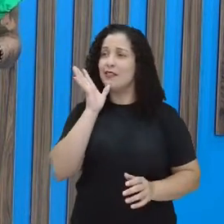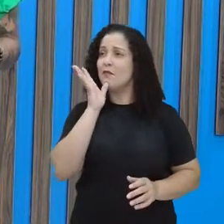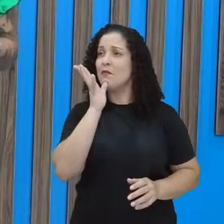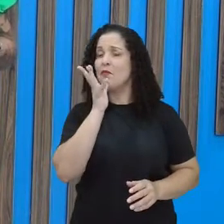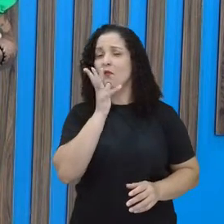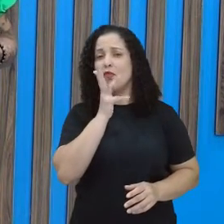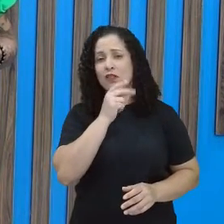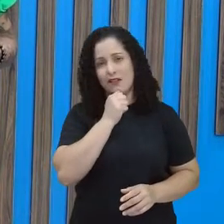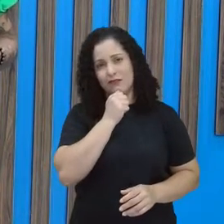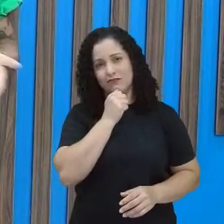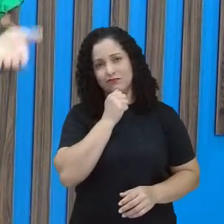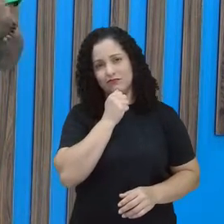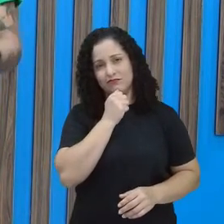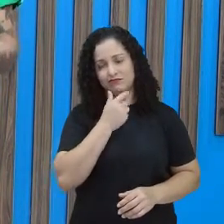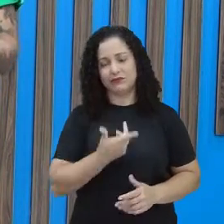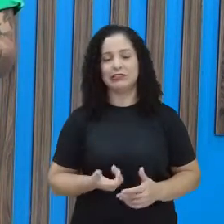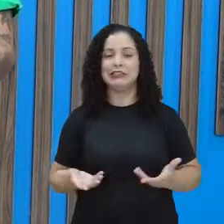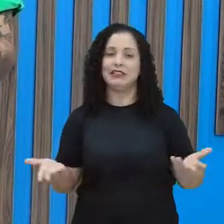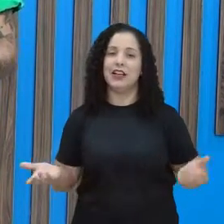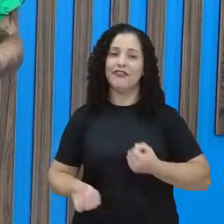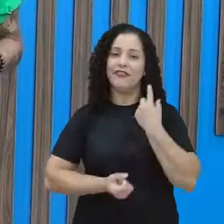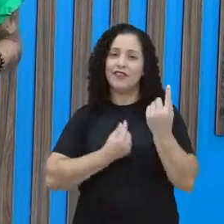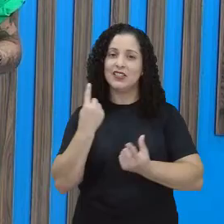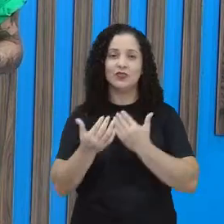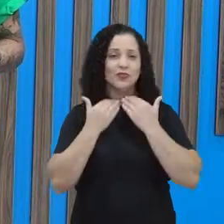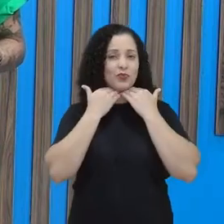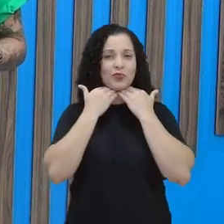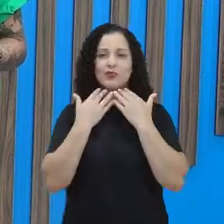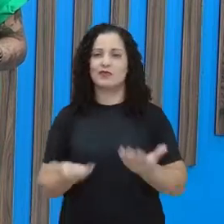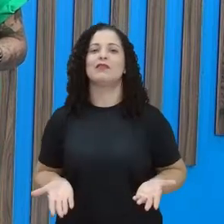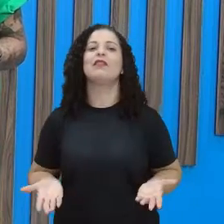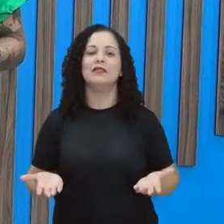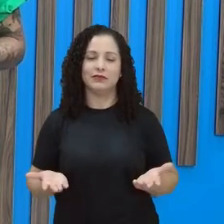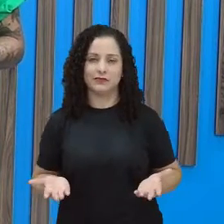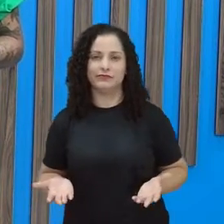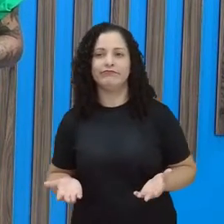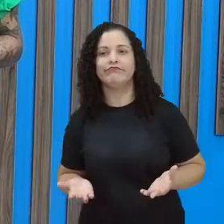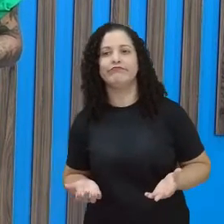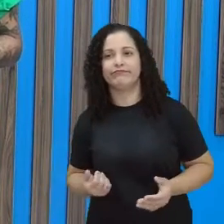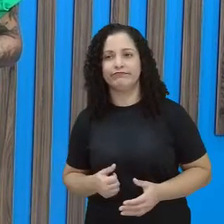às vezes, a poder corrigir. E às vezes nem é possível corrigir, tá, gente?